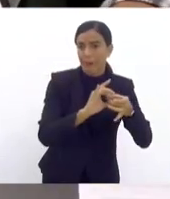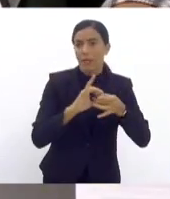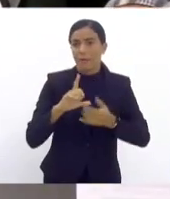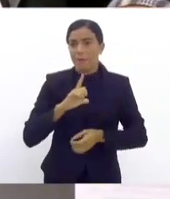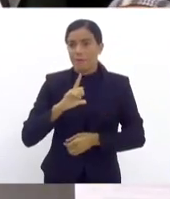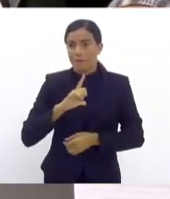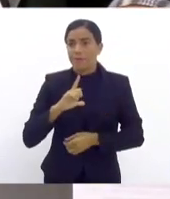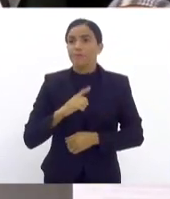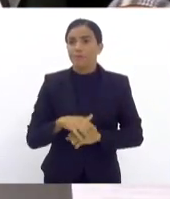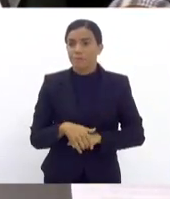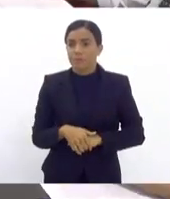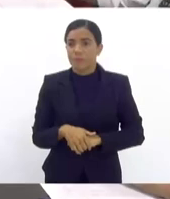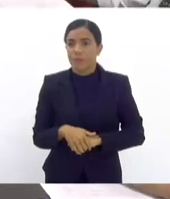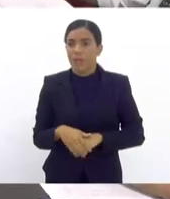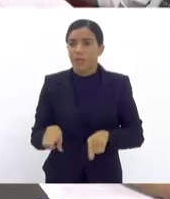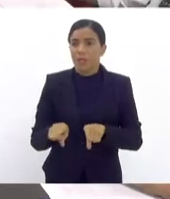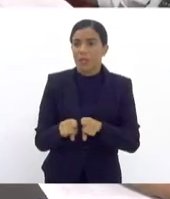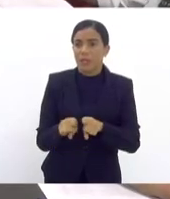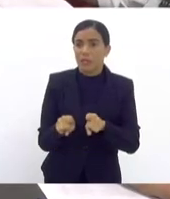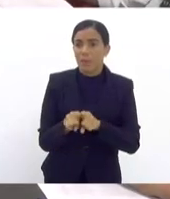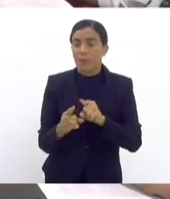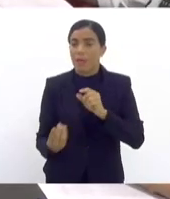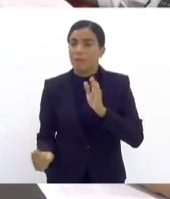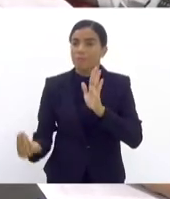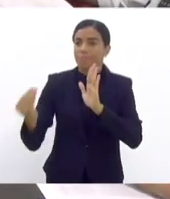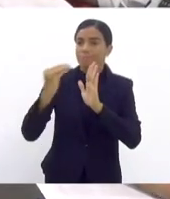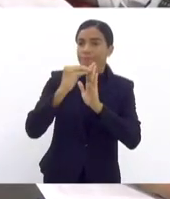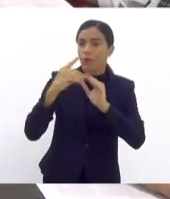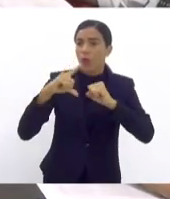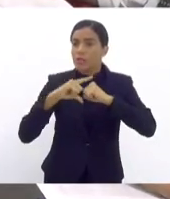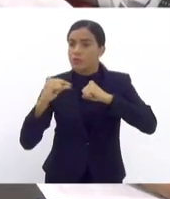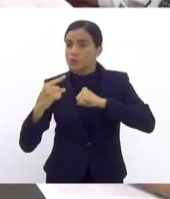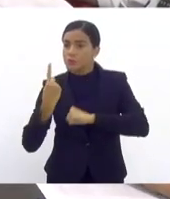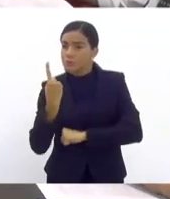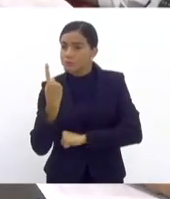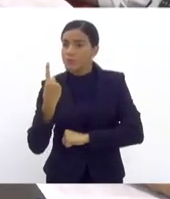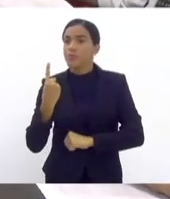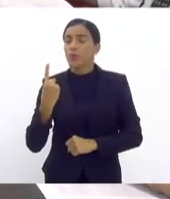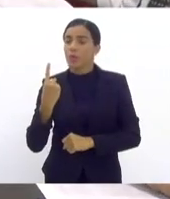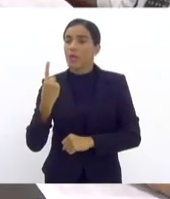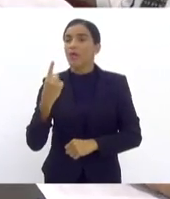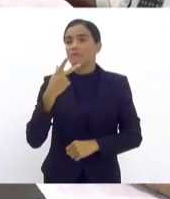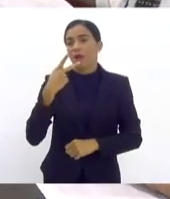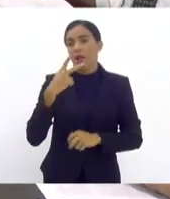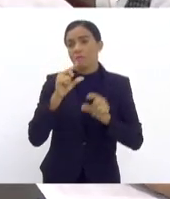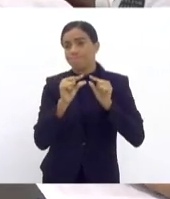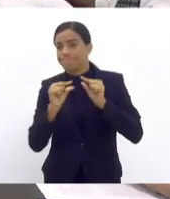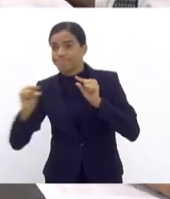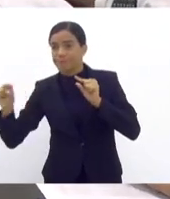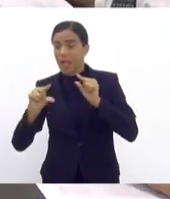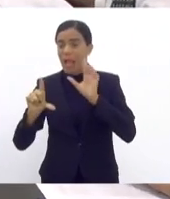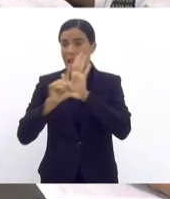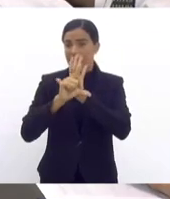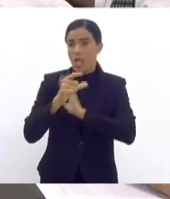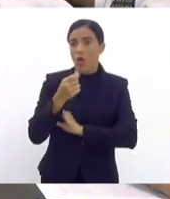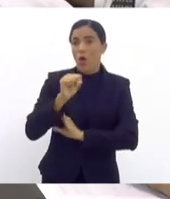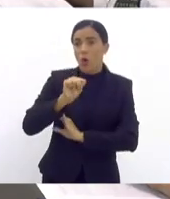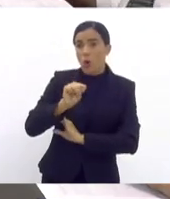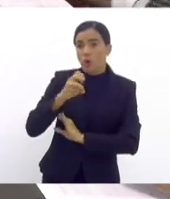primeiro, acrescentar no artigo 1º, em consonância com a lei, citar a lei de Vossa Excelência, exatamente, que é a